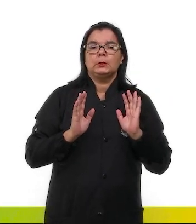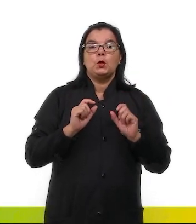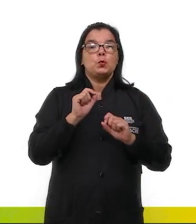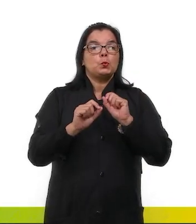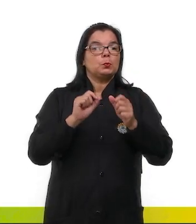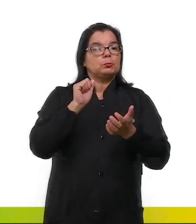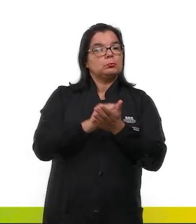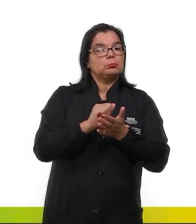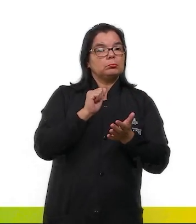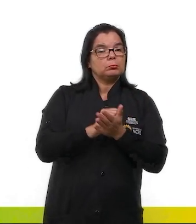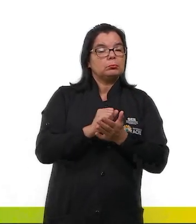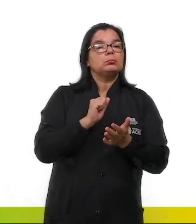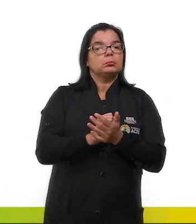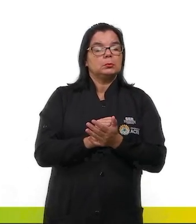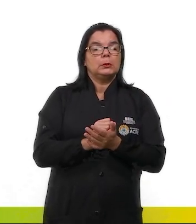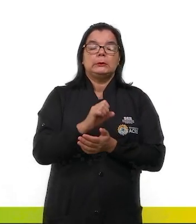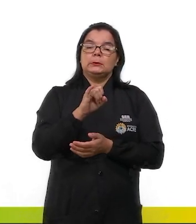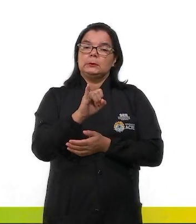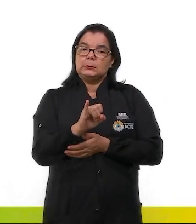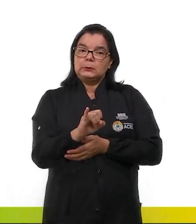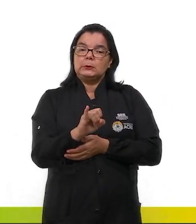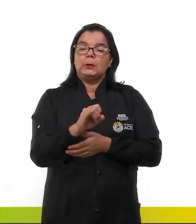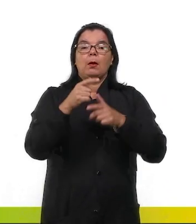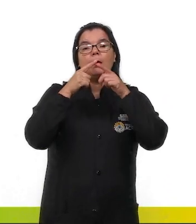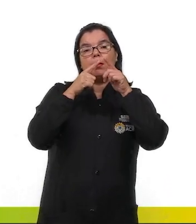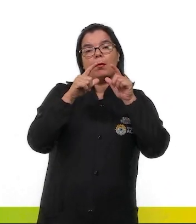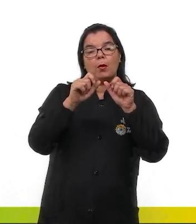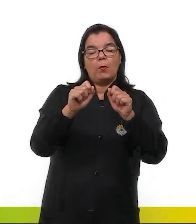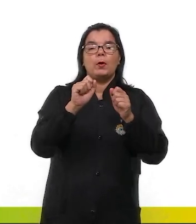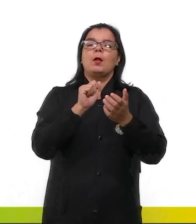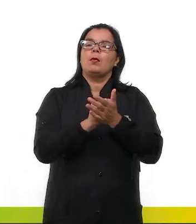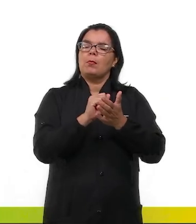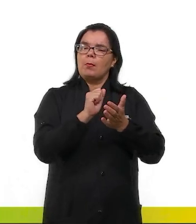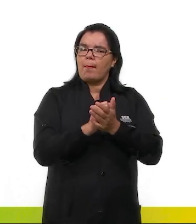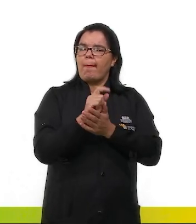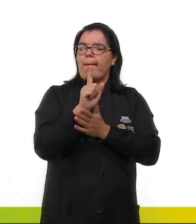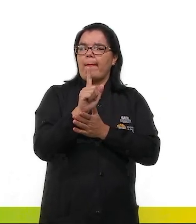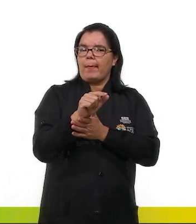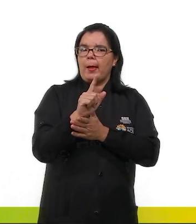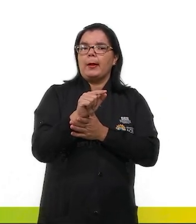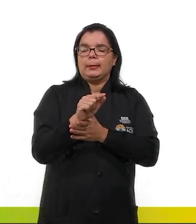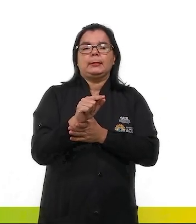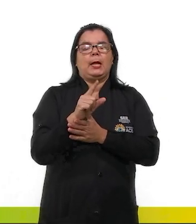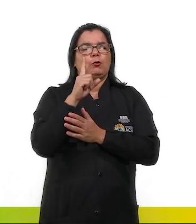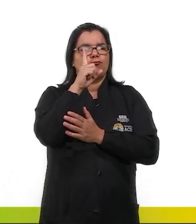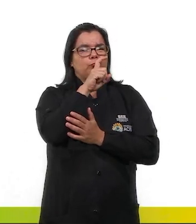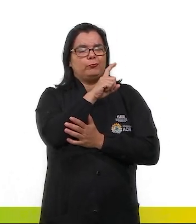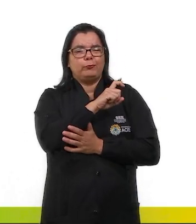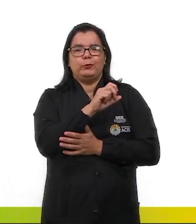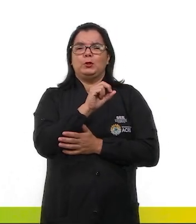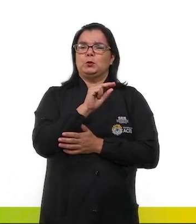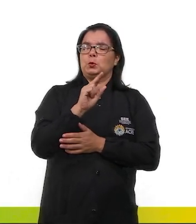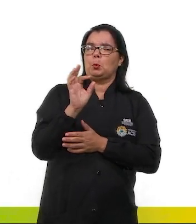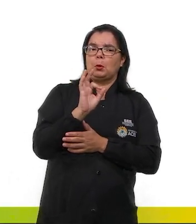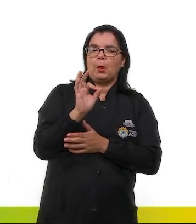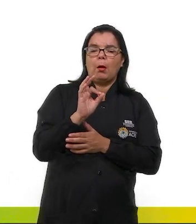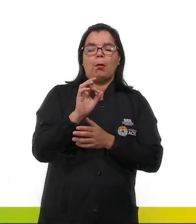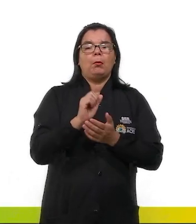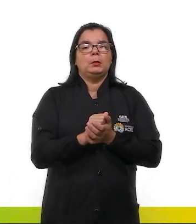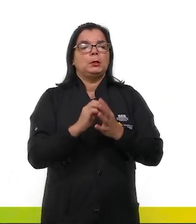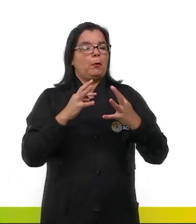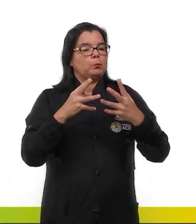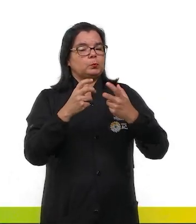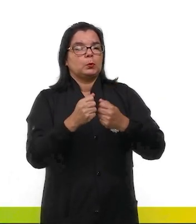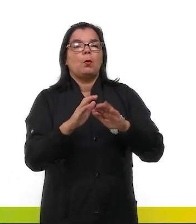foi escrito, se essa linguagem que foi escrita é uma linguagem que é complexa, não é, se é falando sobre o